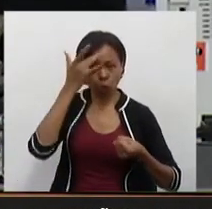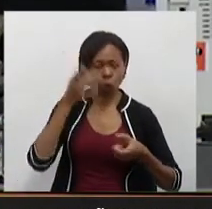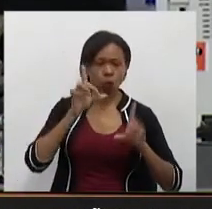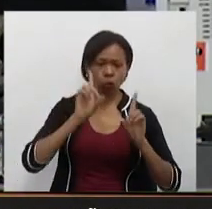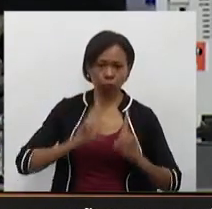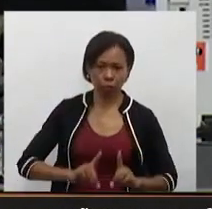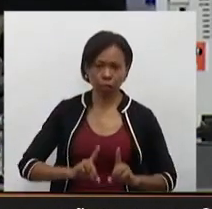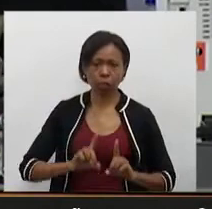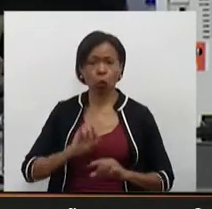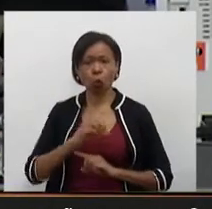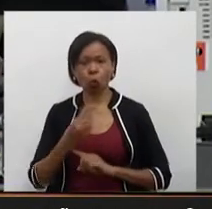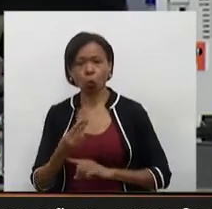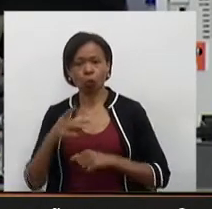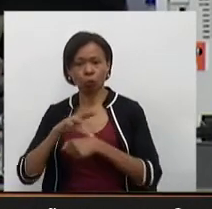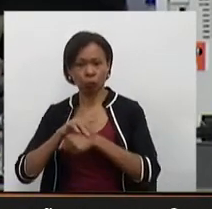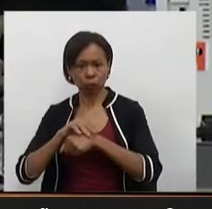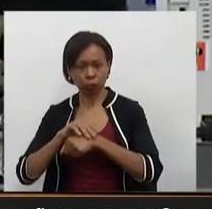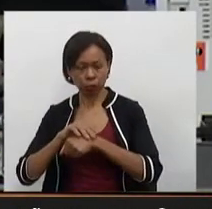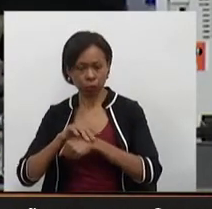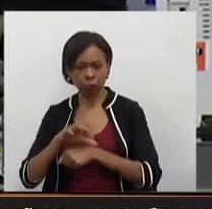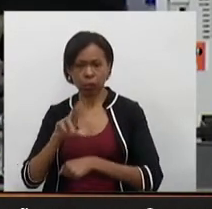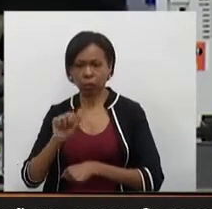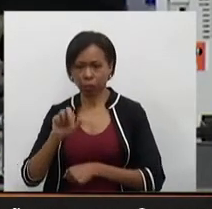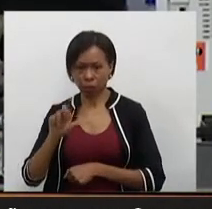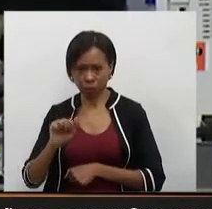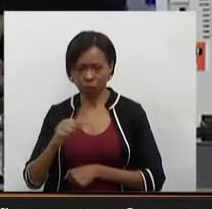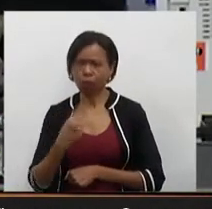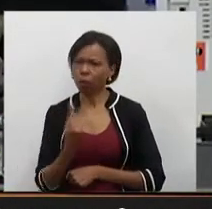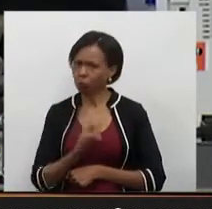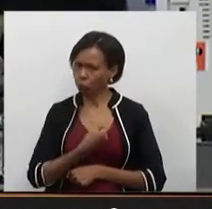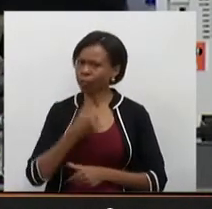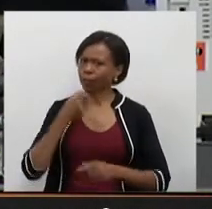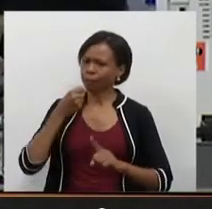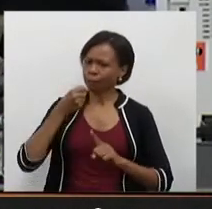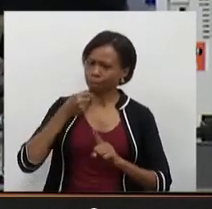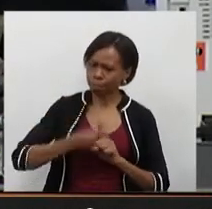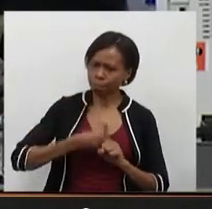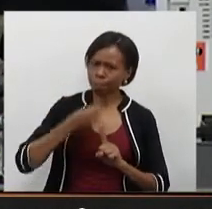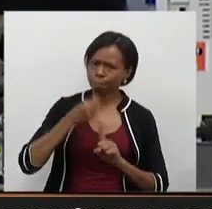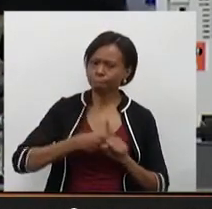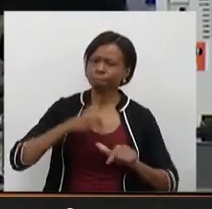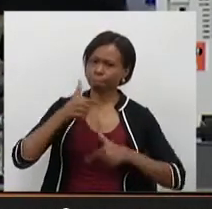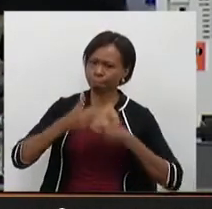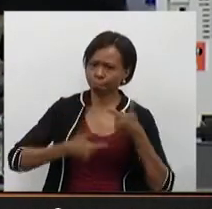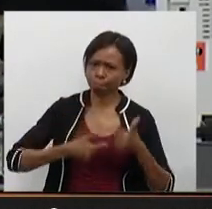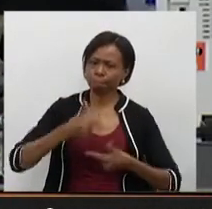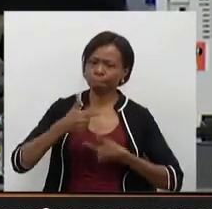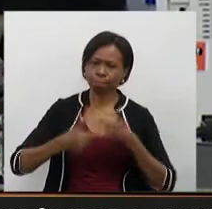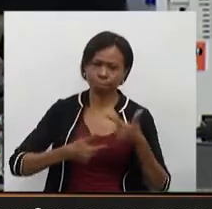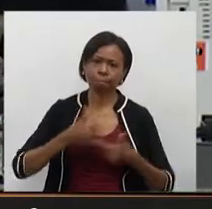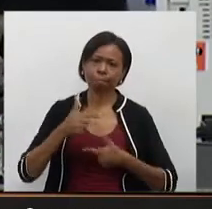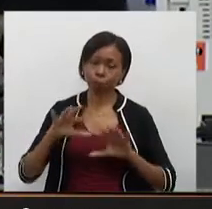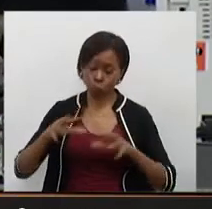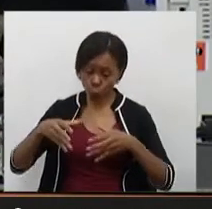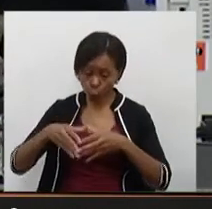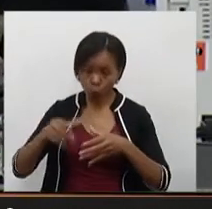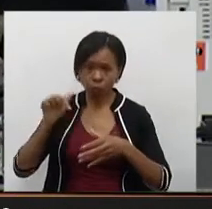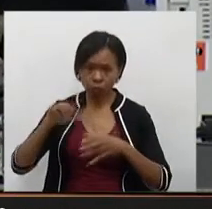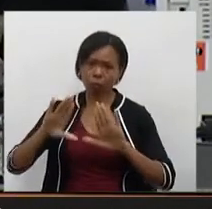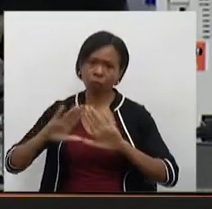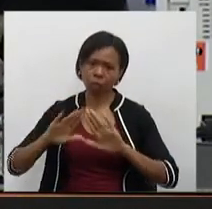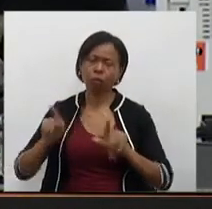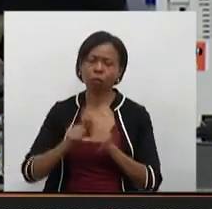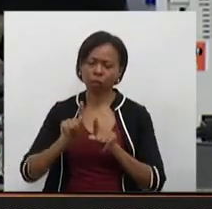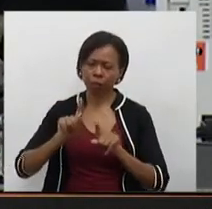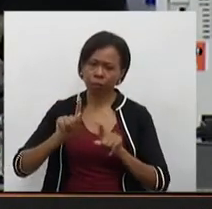nós trabalhamos. Essa comissão faz parte desse trabalho, é um todo. Então, a notícia que eu trago